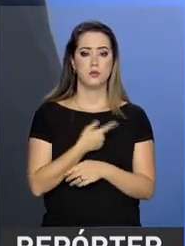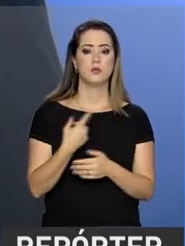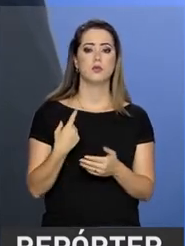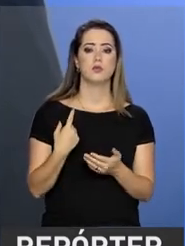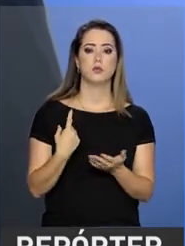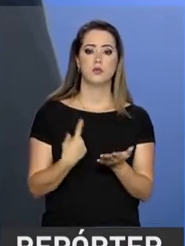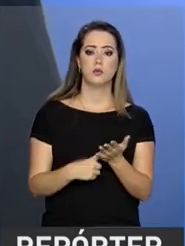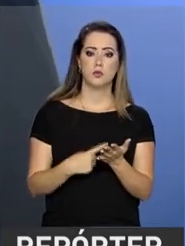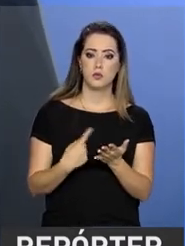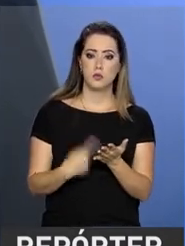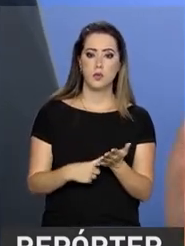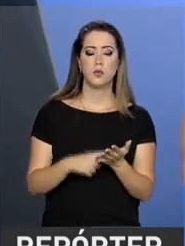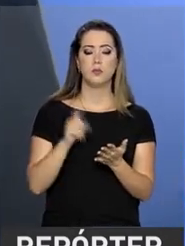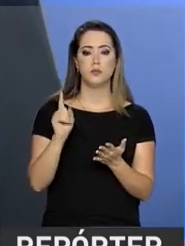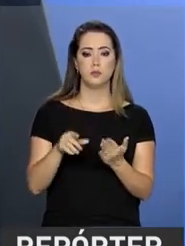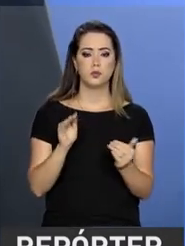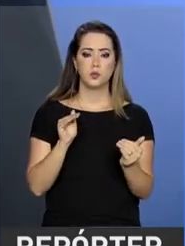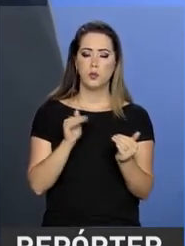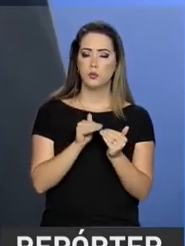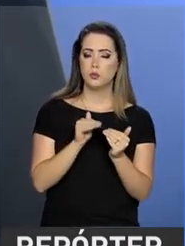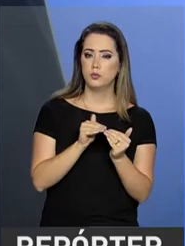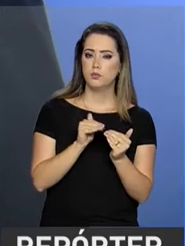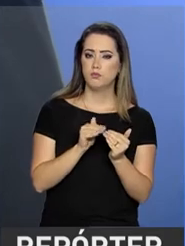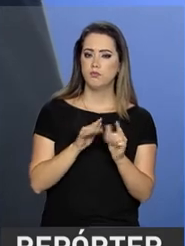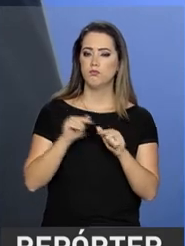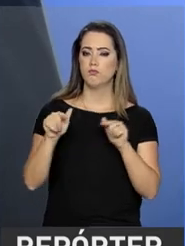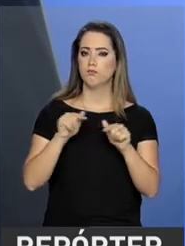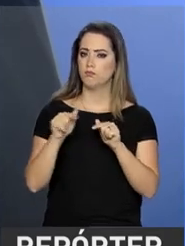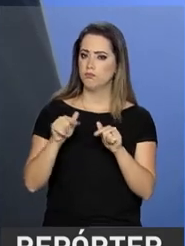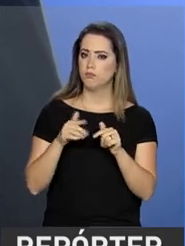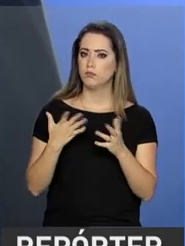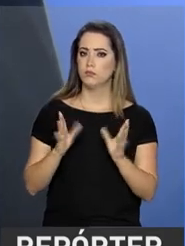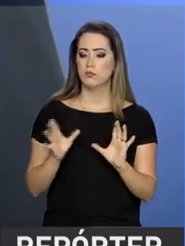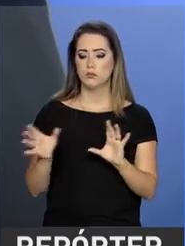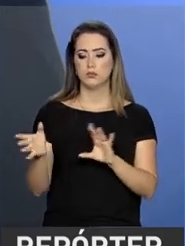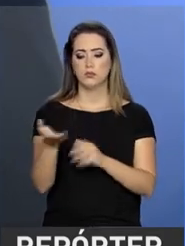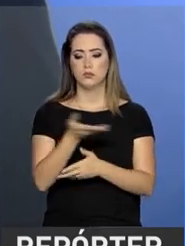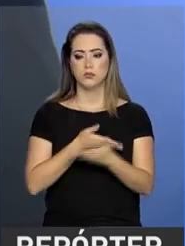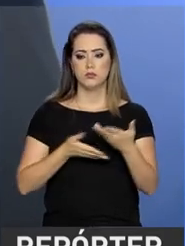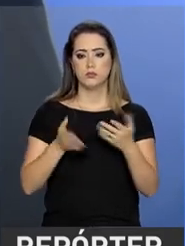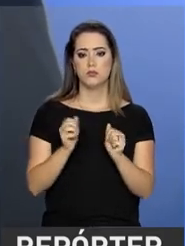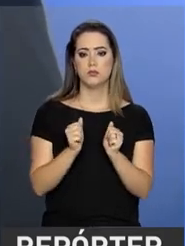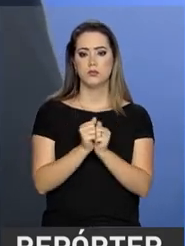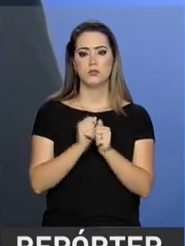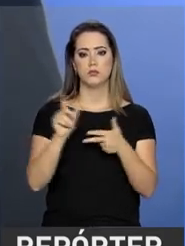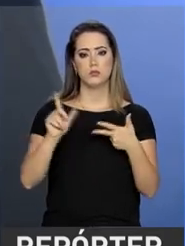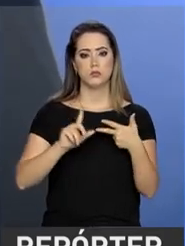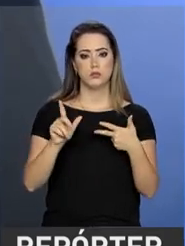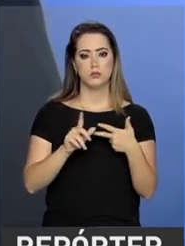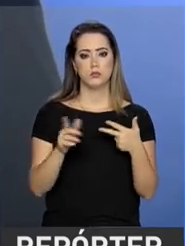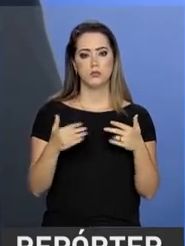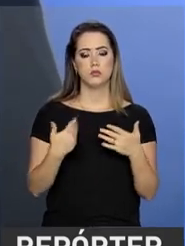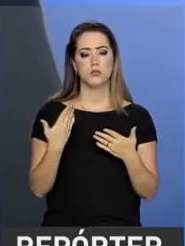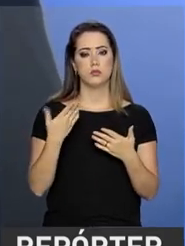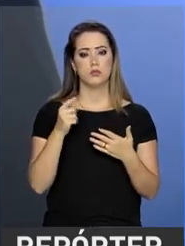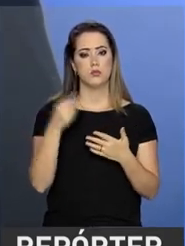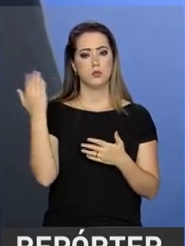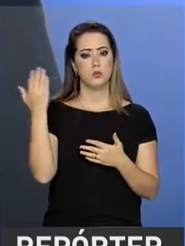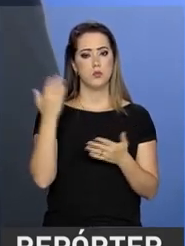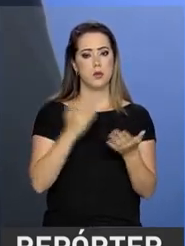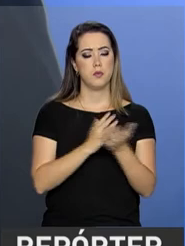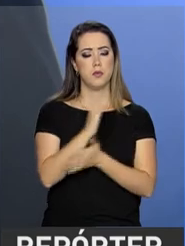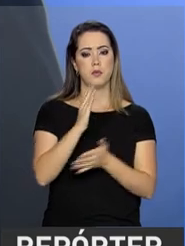dar foco é concentrar as ações na interlocução com o poder legislativo para aprovar temas